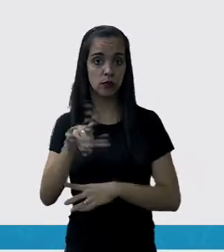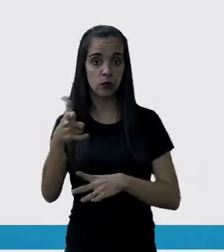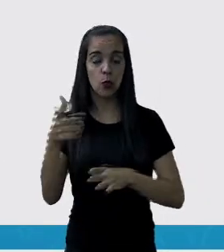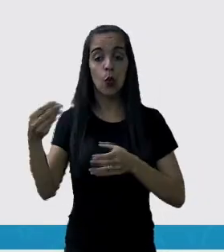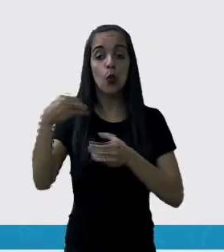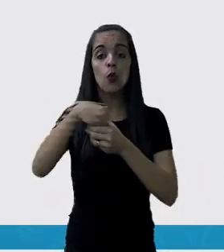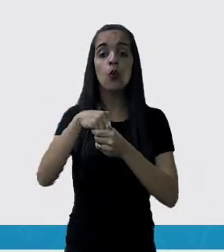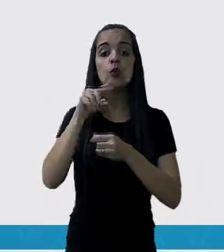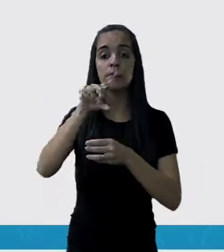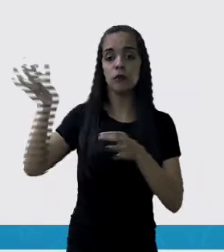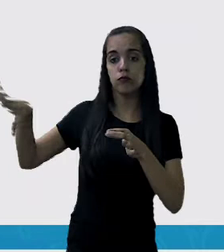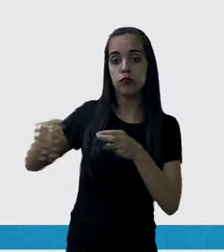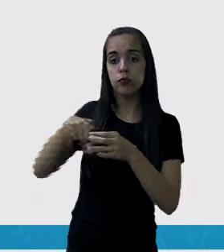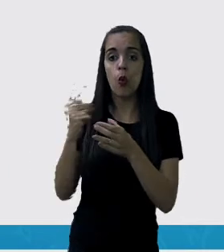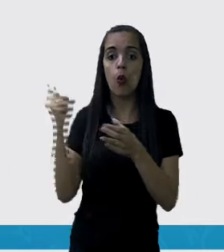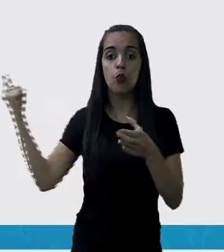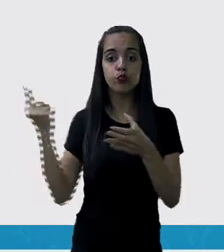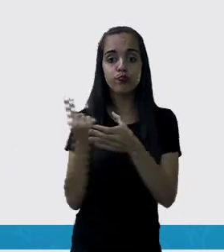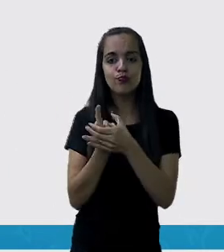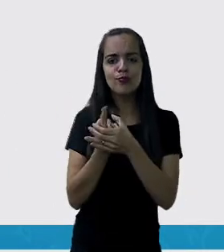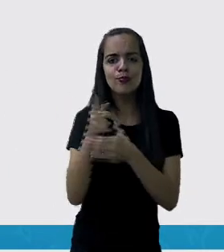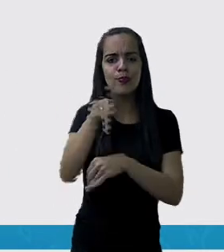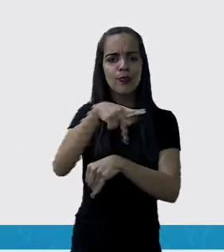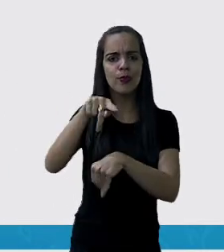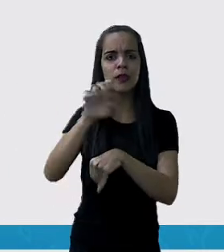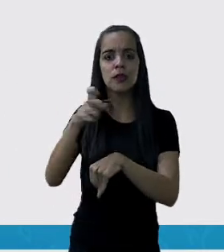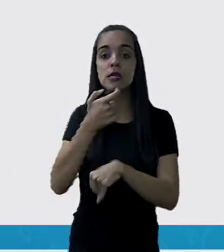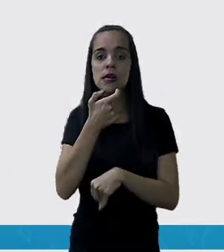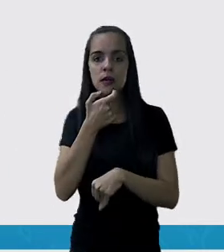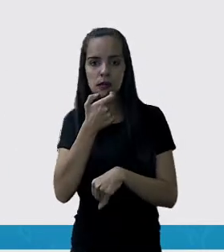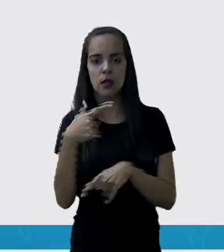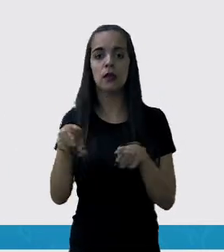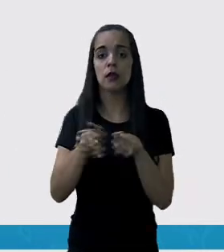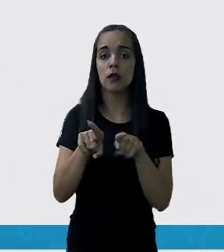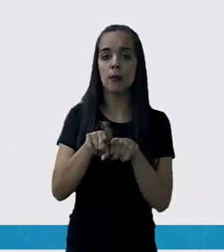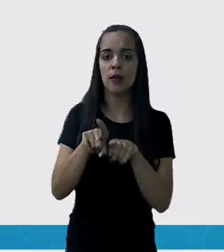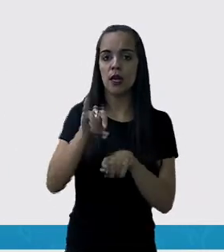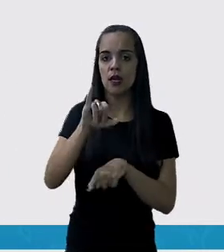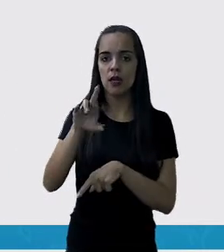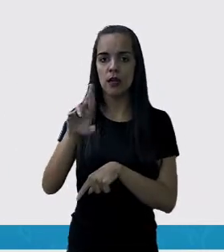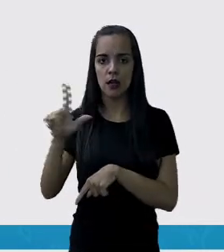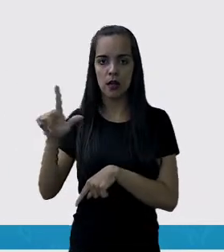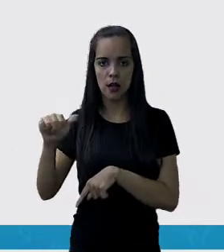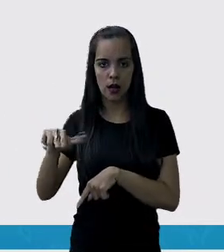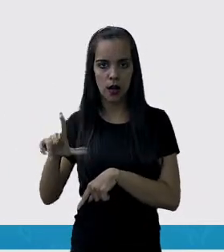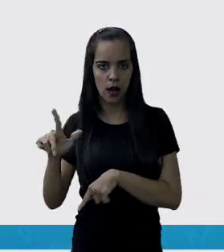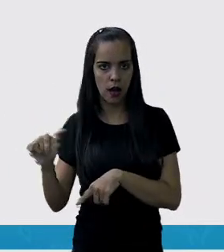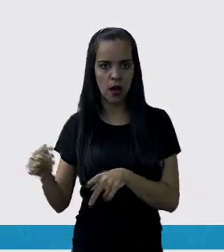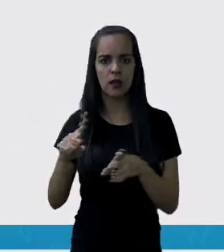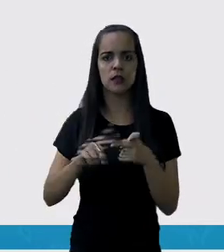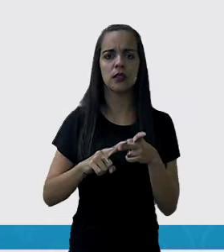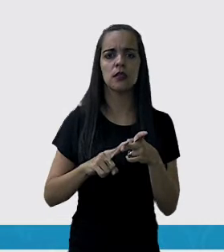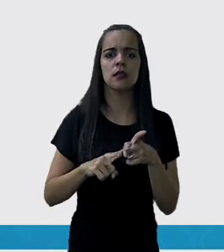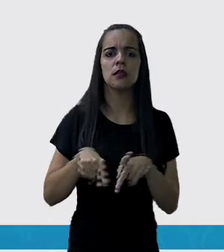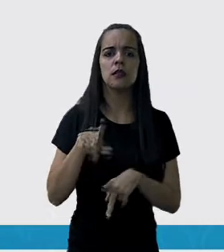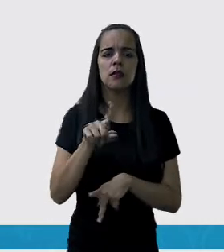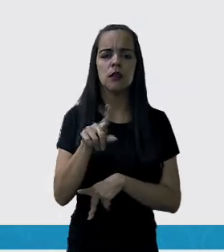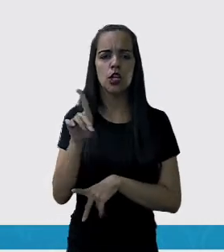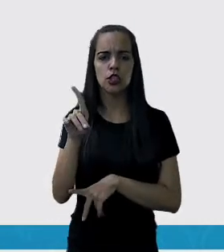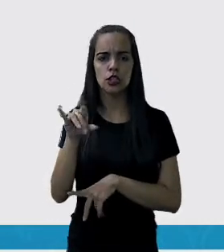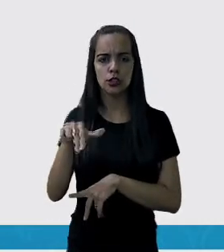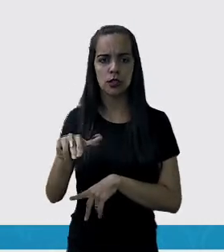Unido, Irlanda e Dinamarca. Em 1981, a Grécia,